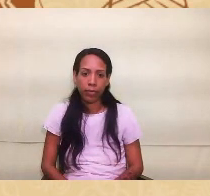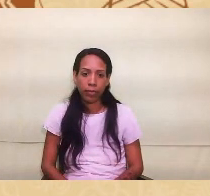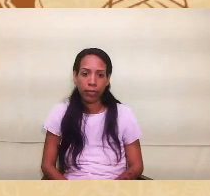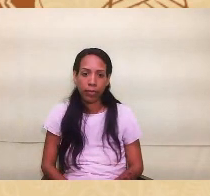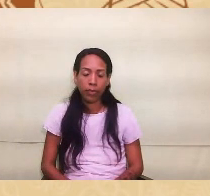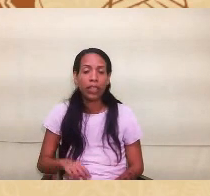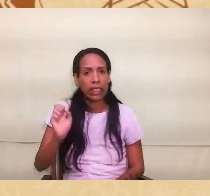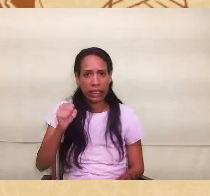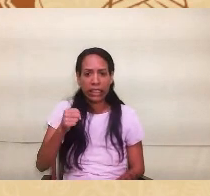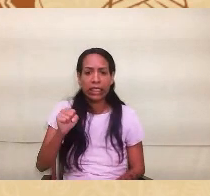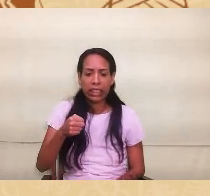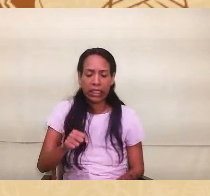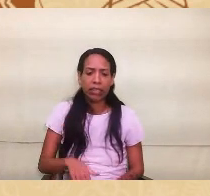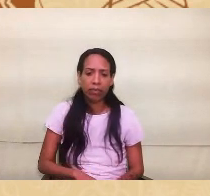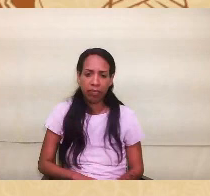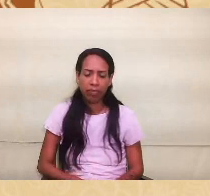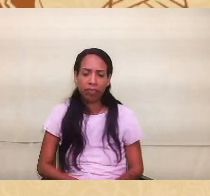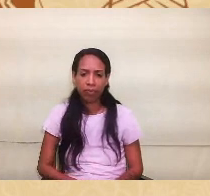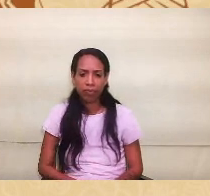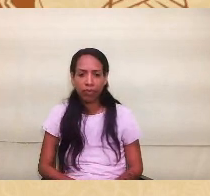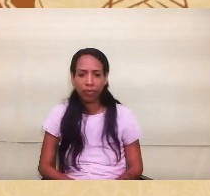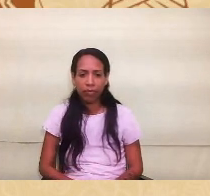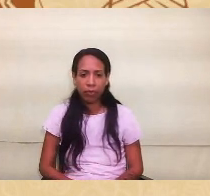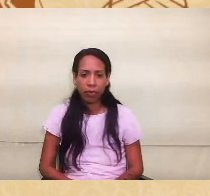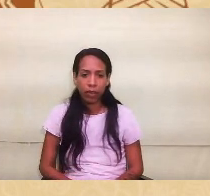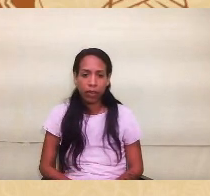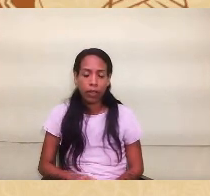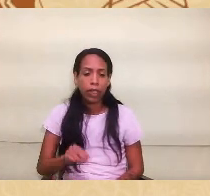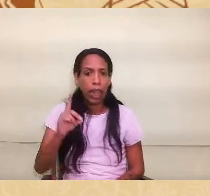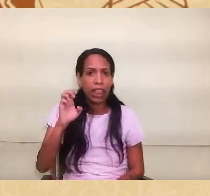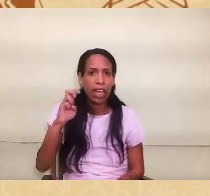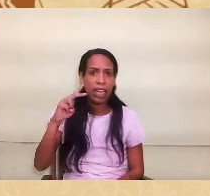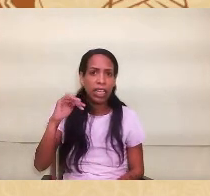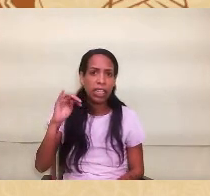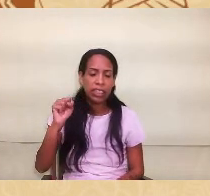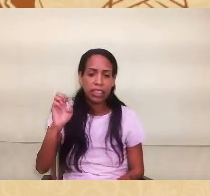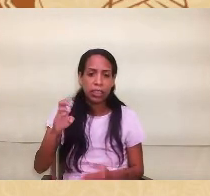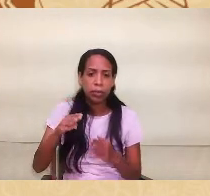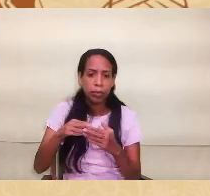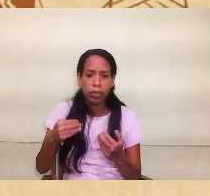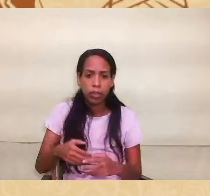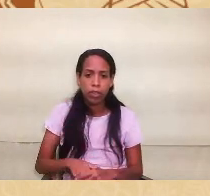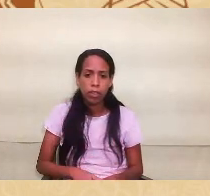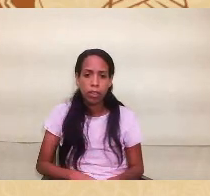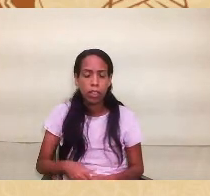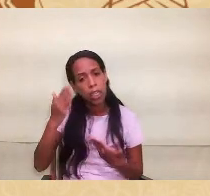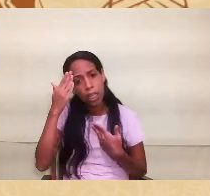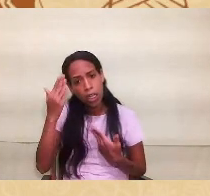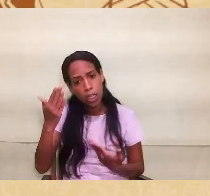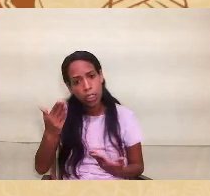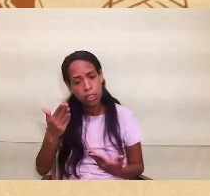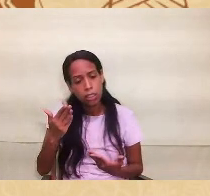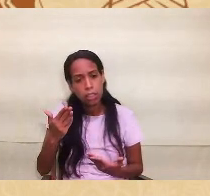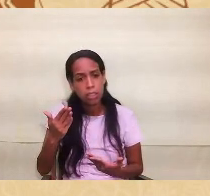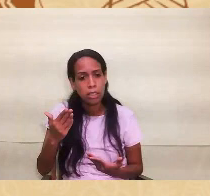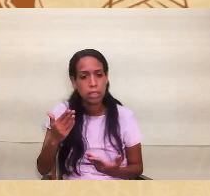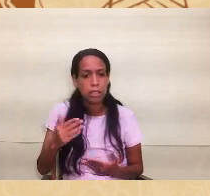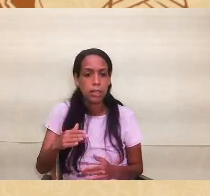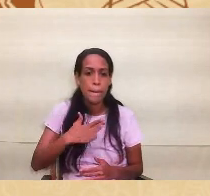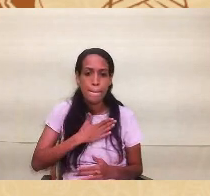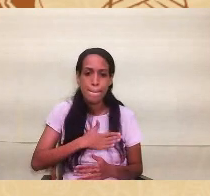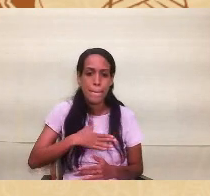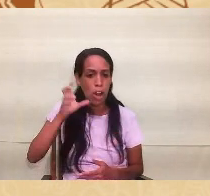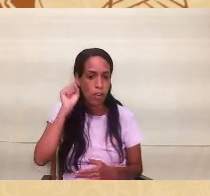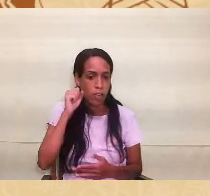Sim, isso mesmo. Denise, por favor. Sim, primeiro agradecer, que seja um prazer estar ouvindo